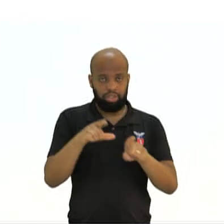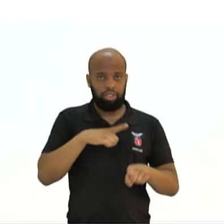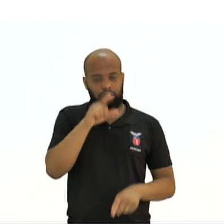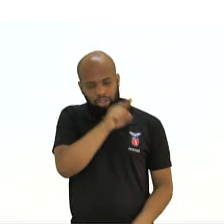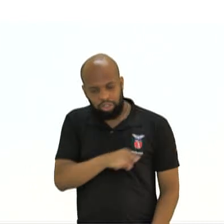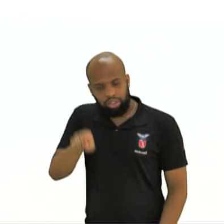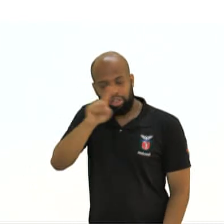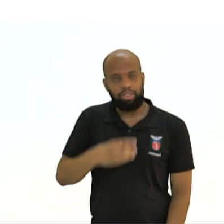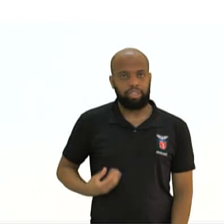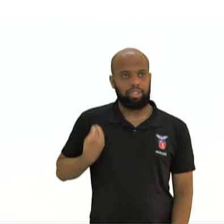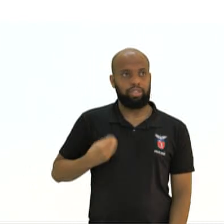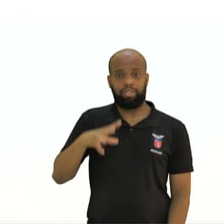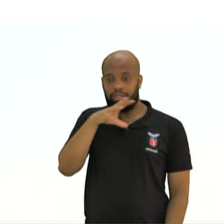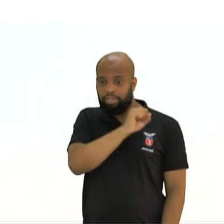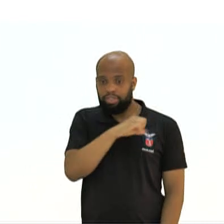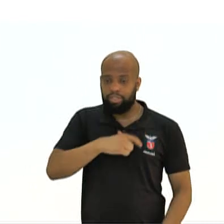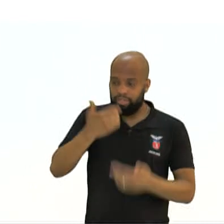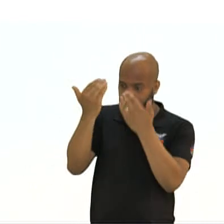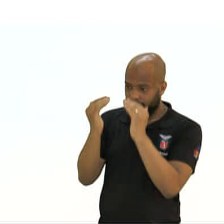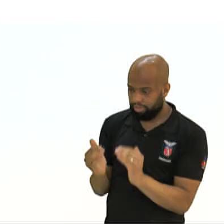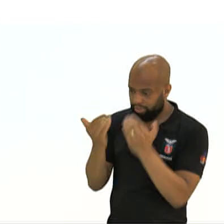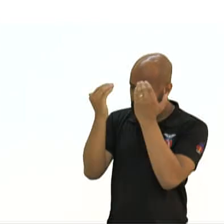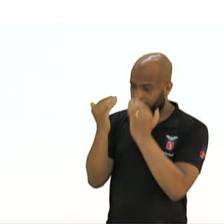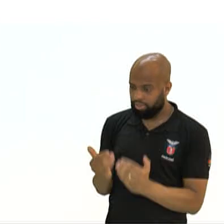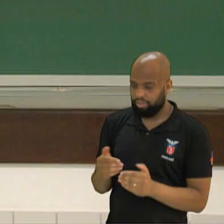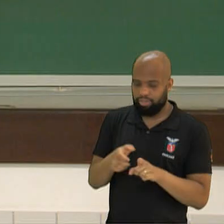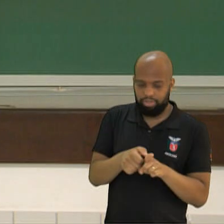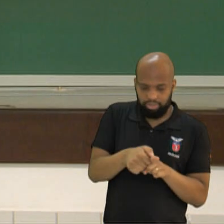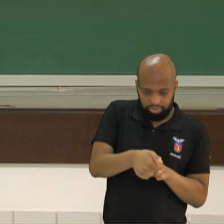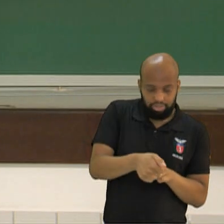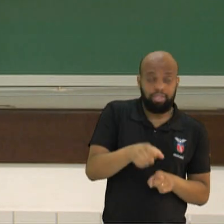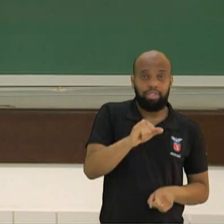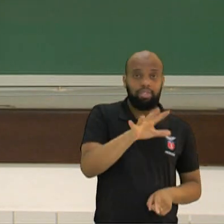curto, imagina, ele tinha que ficar analisando essas ervilhas. Se